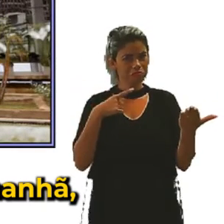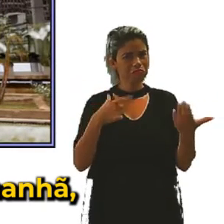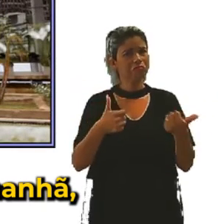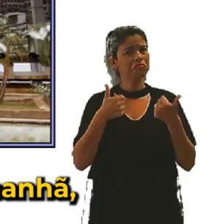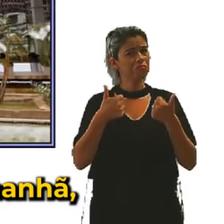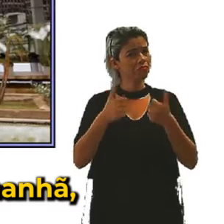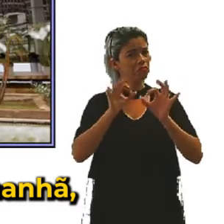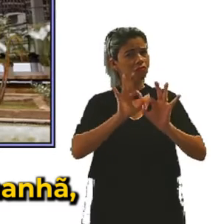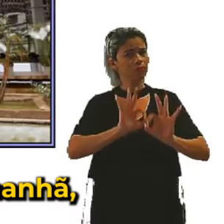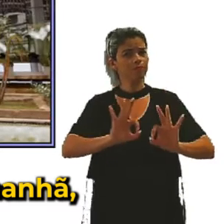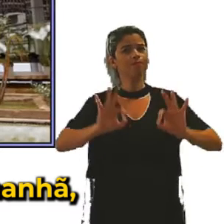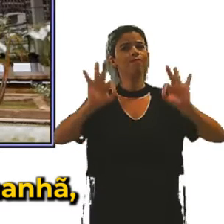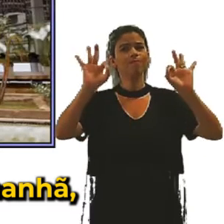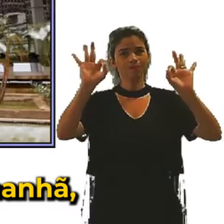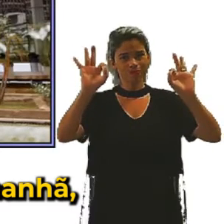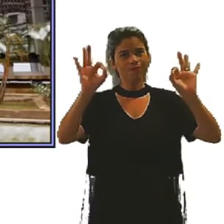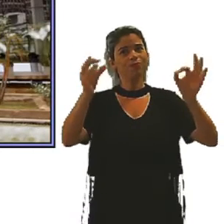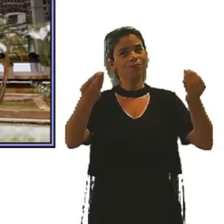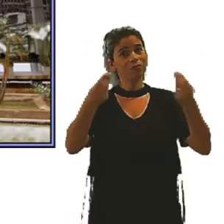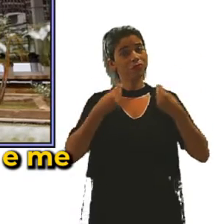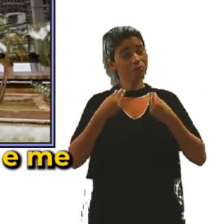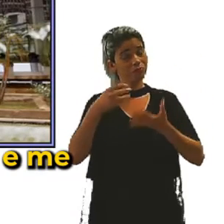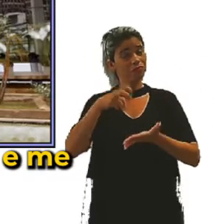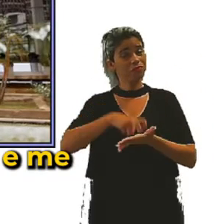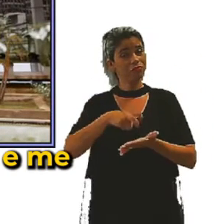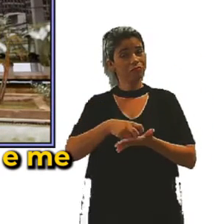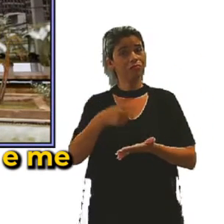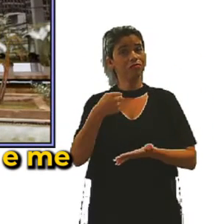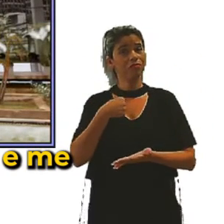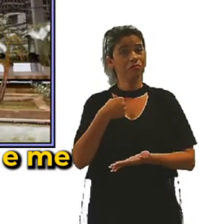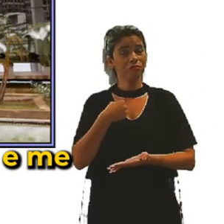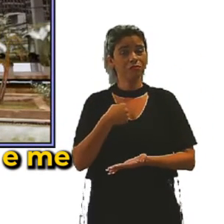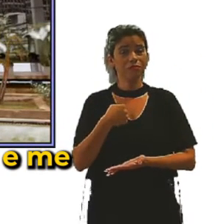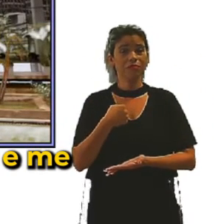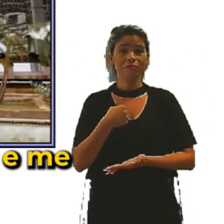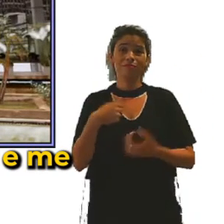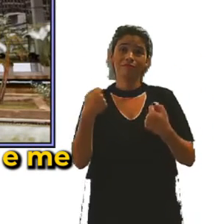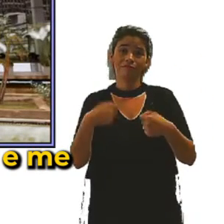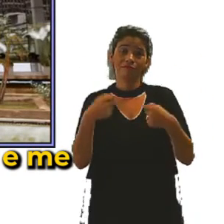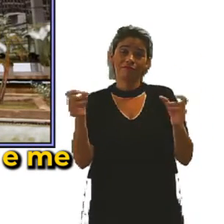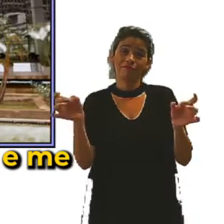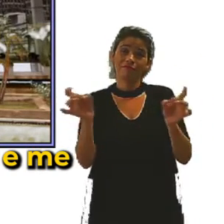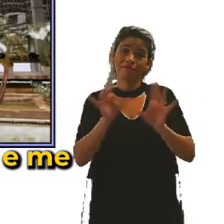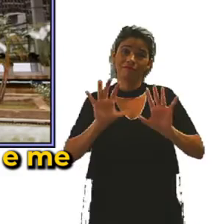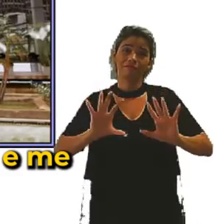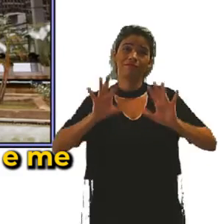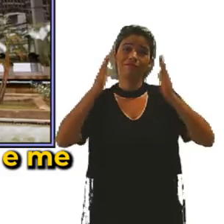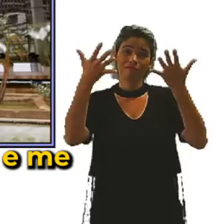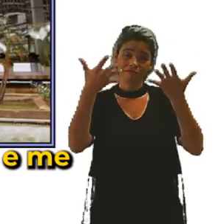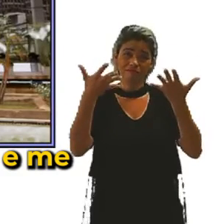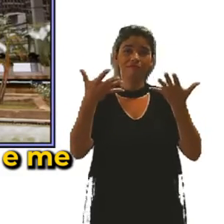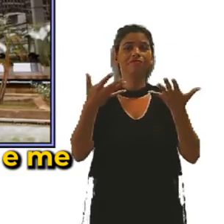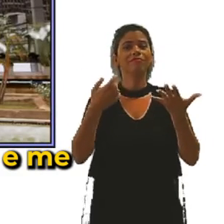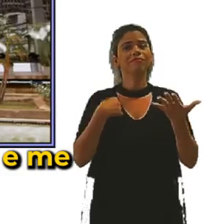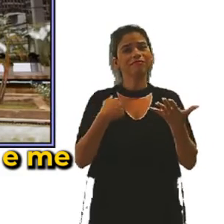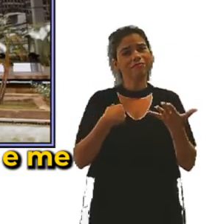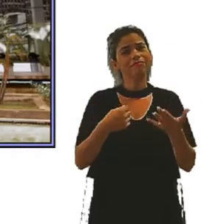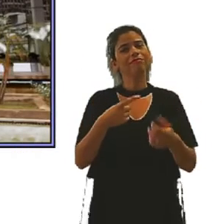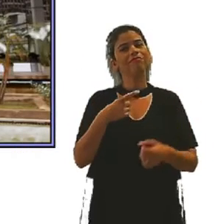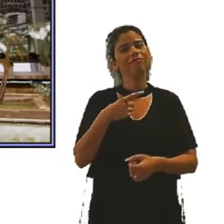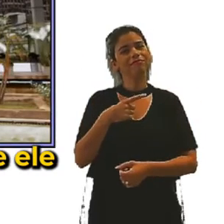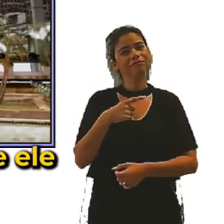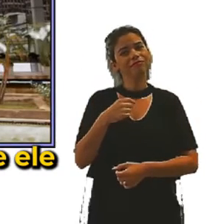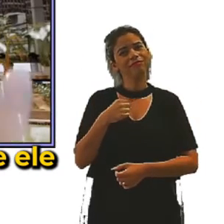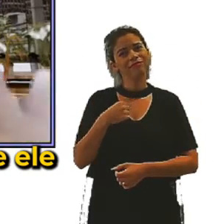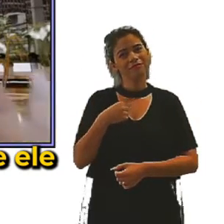palestras que nos brindaram aí pela manhã, eu tenho que finalizar aqui uma vez mais me socorrendo de Kofi